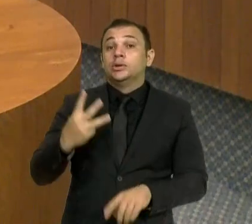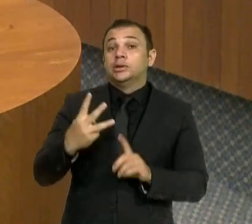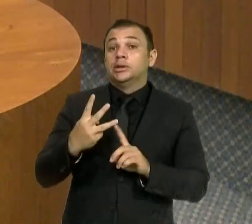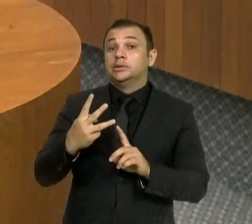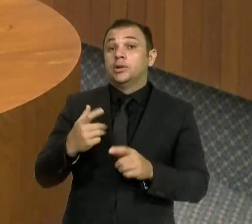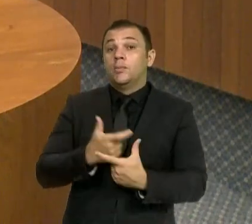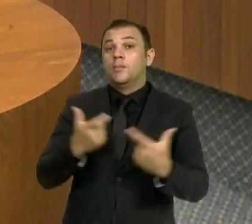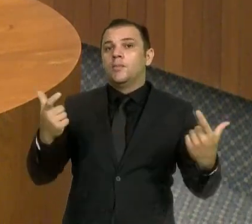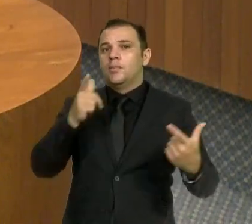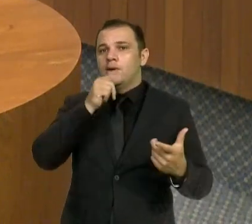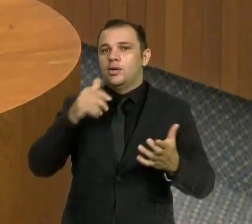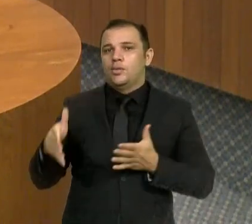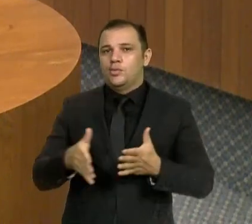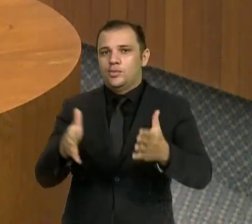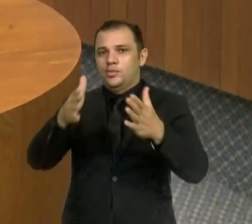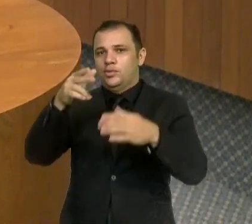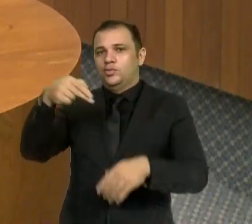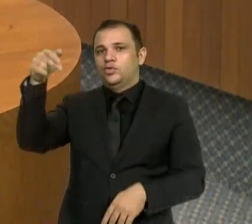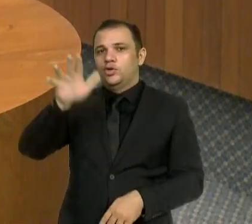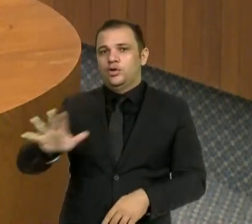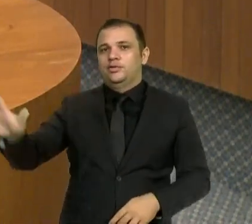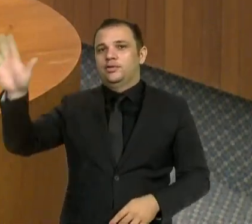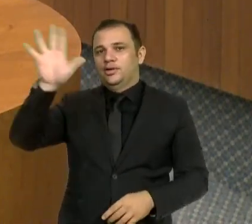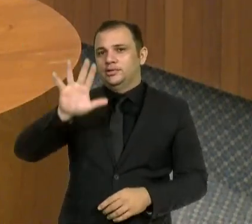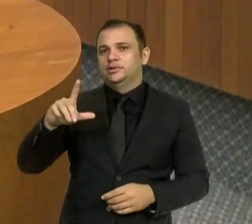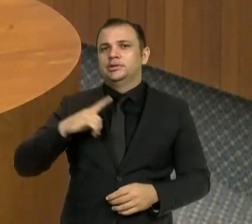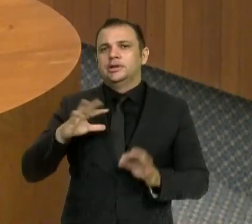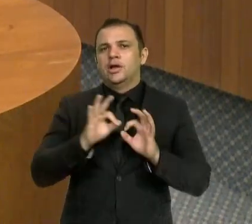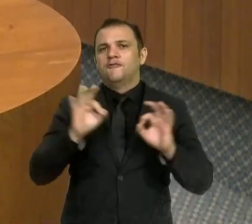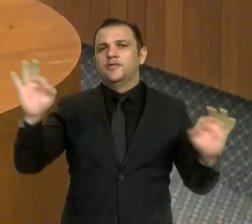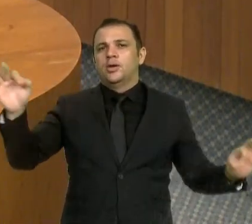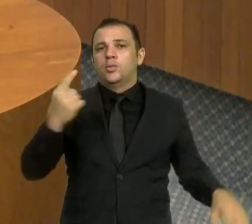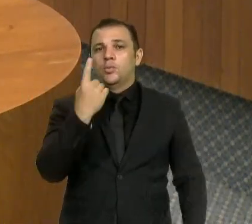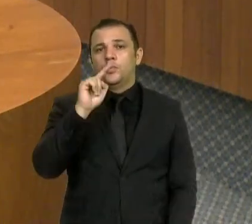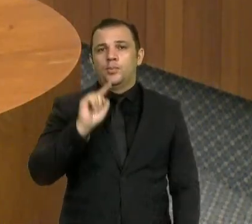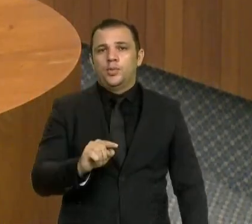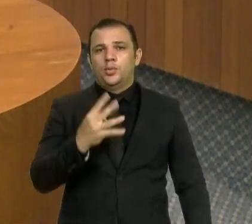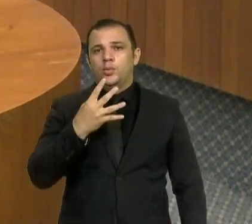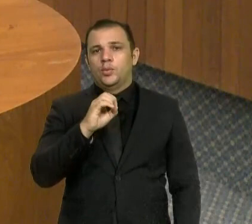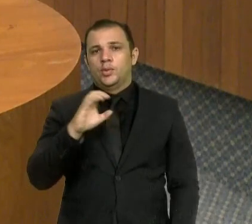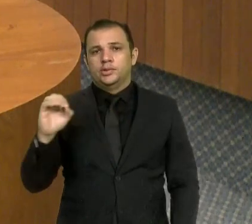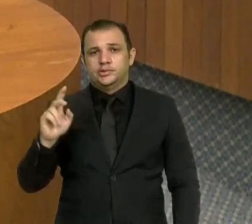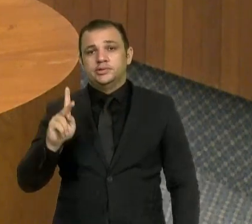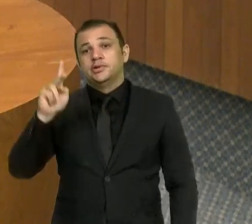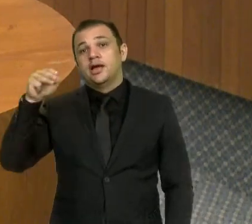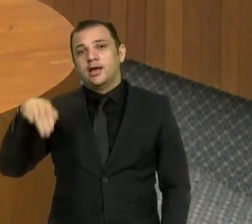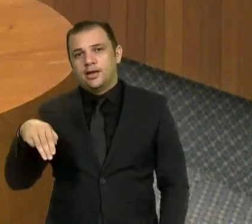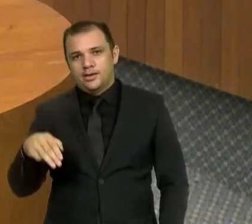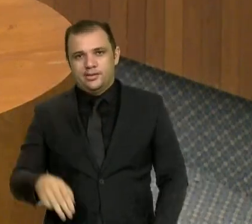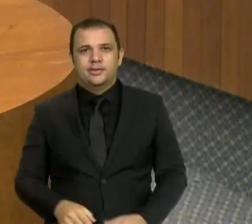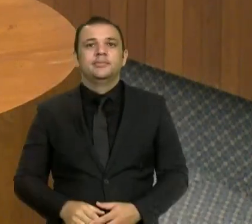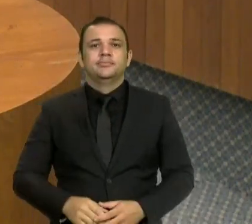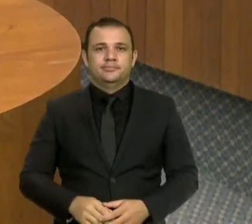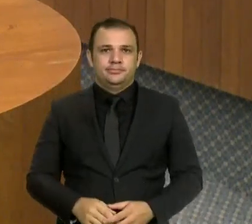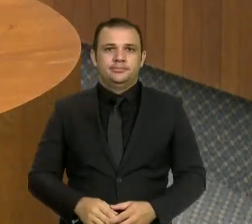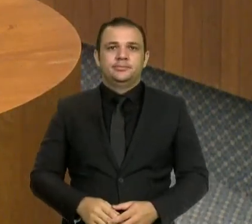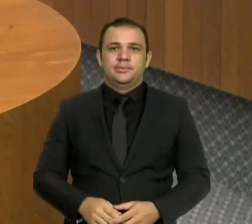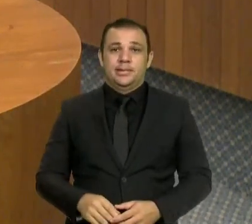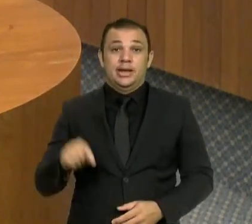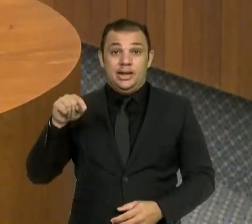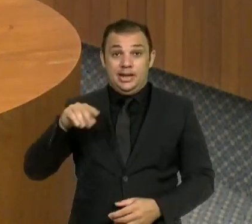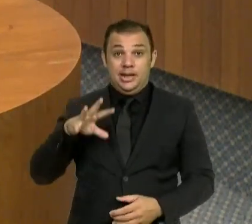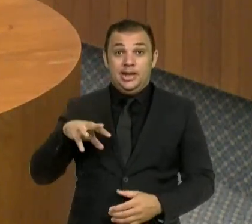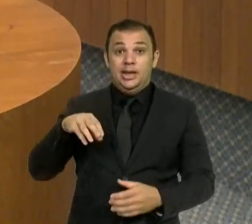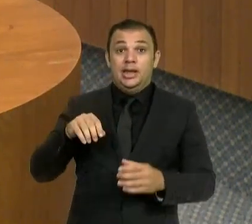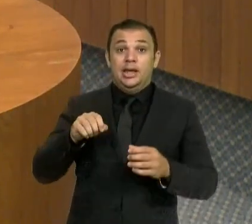extensão de 1.450 quilômetros, né? A sua bacia de 54.970, maior do que muitos